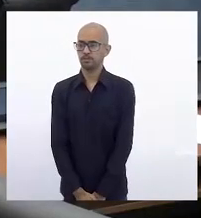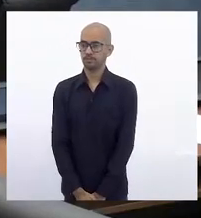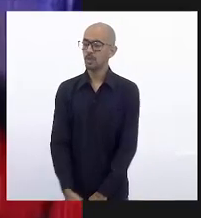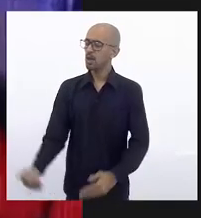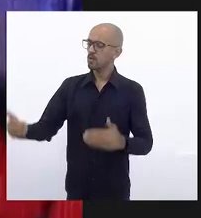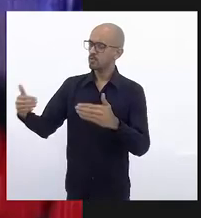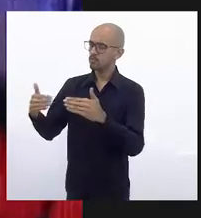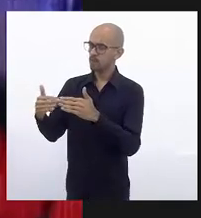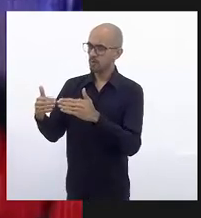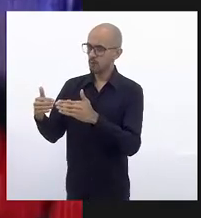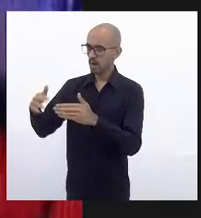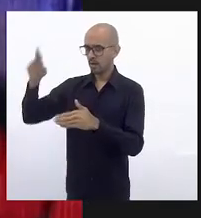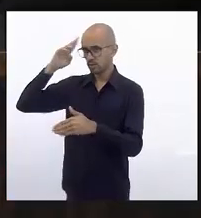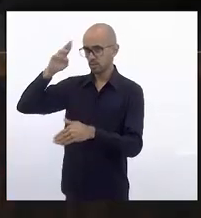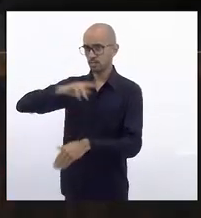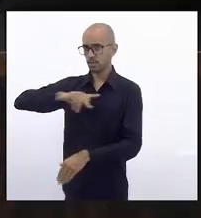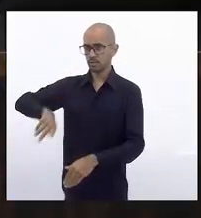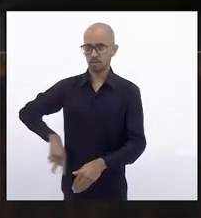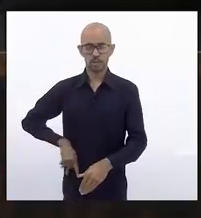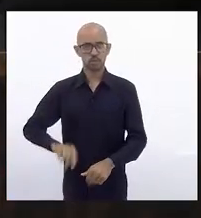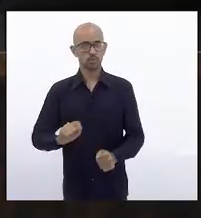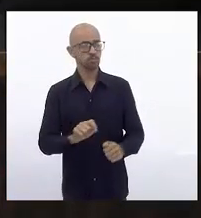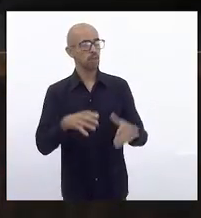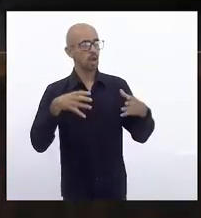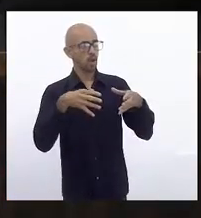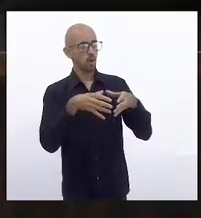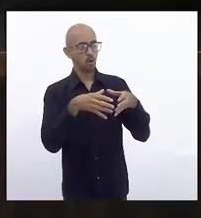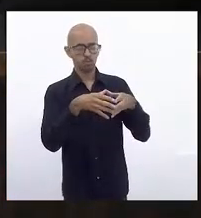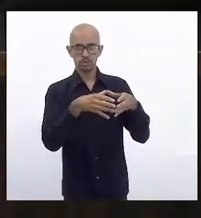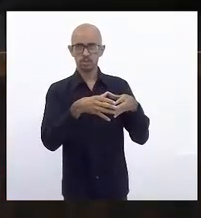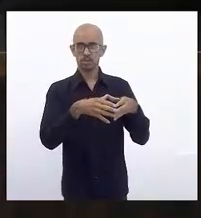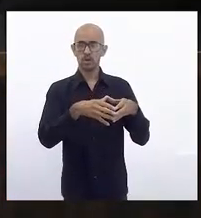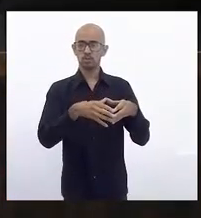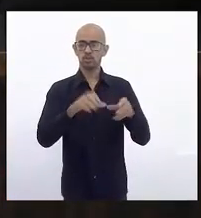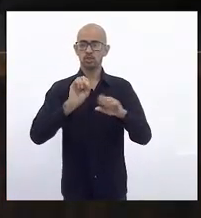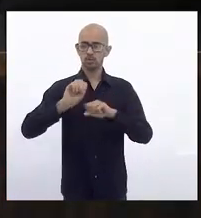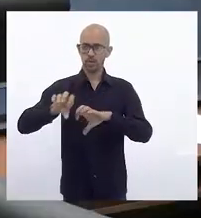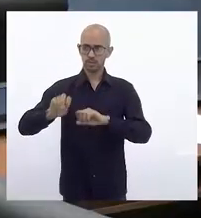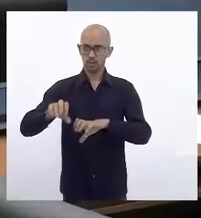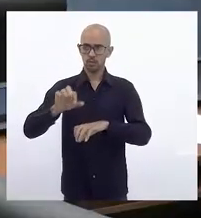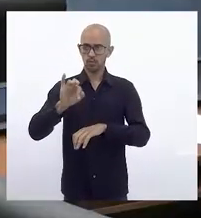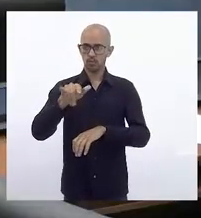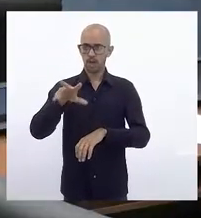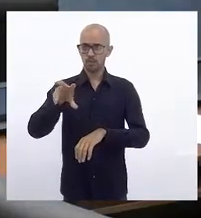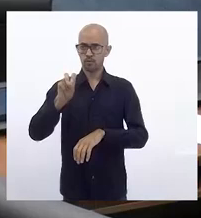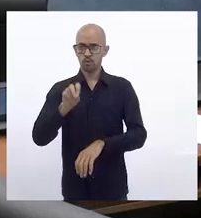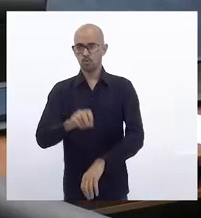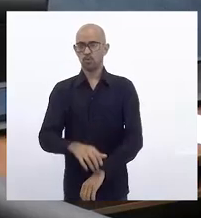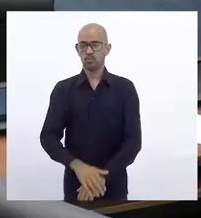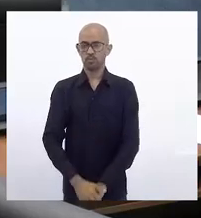Parecer favorável, senhor presidente. Pela Comissão de Educação, deputado Flávio Serafini.